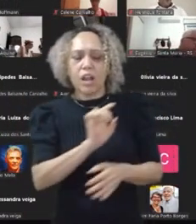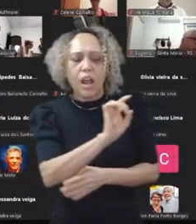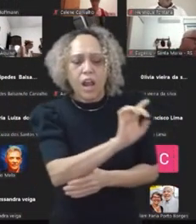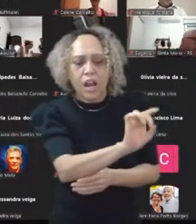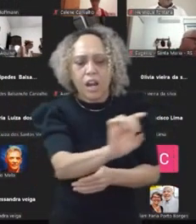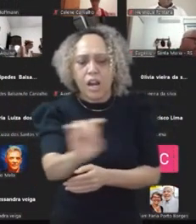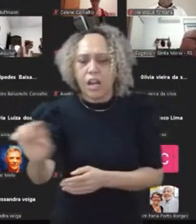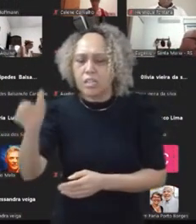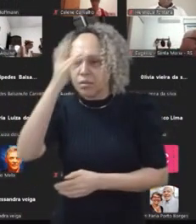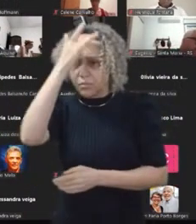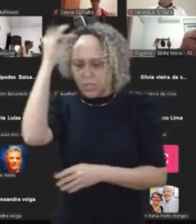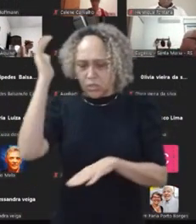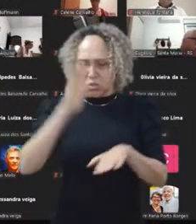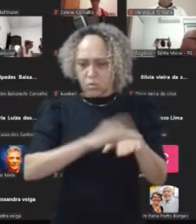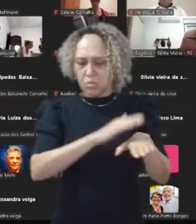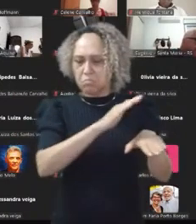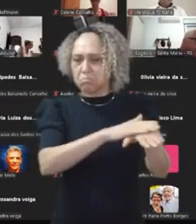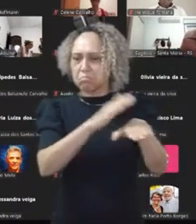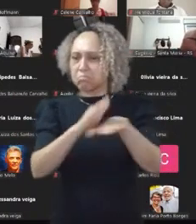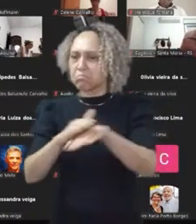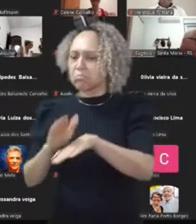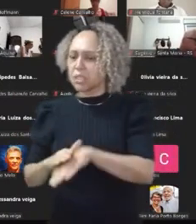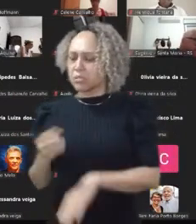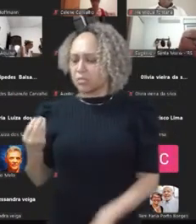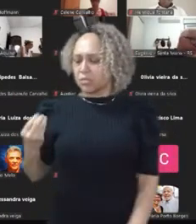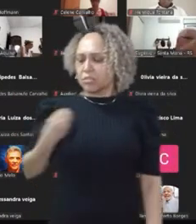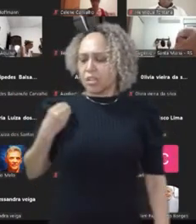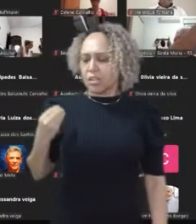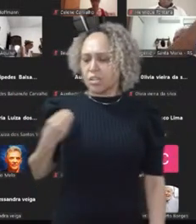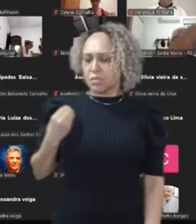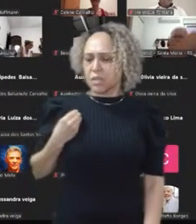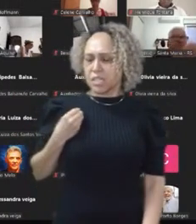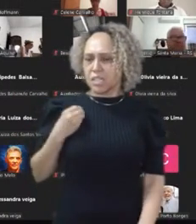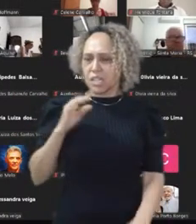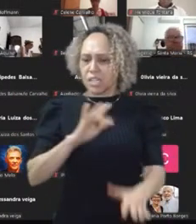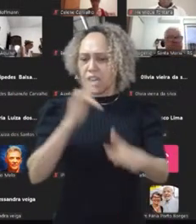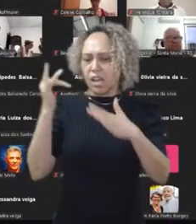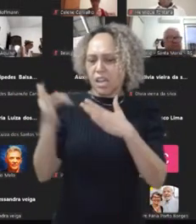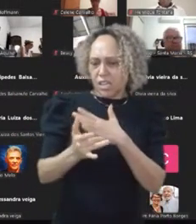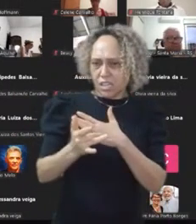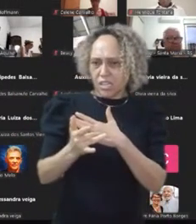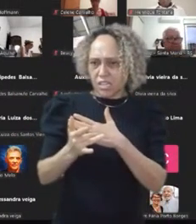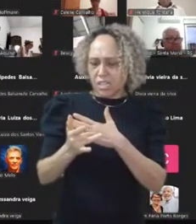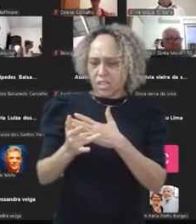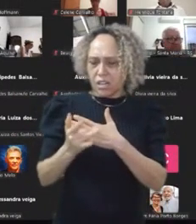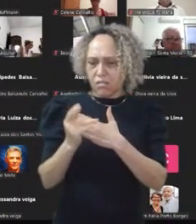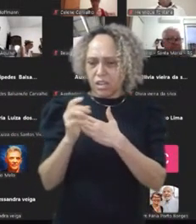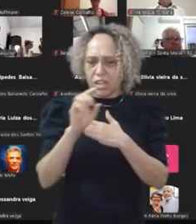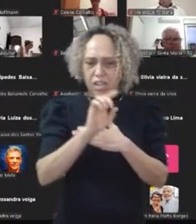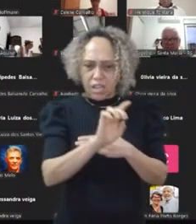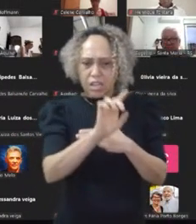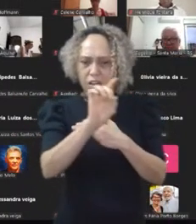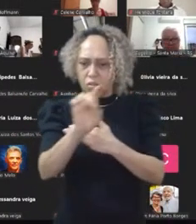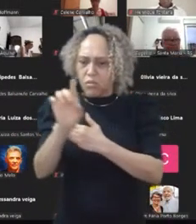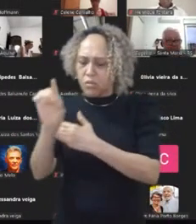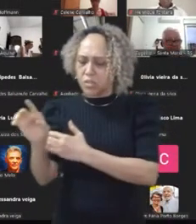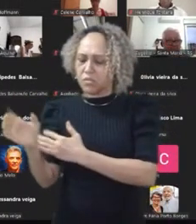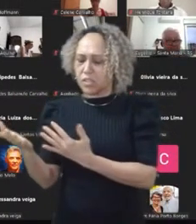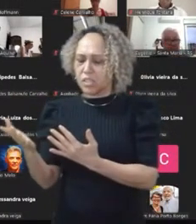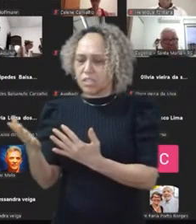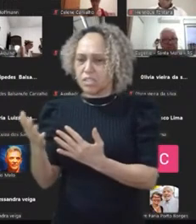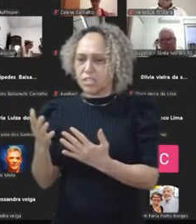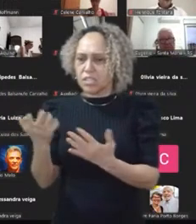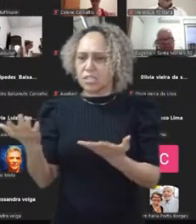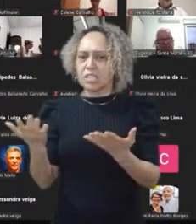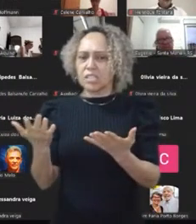sua o indivíduo tá ali presente e é esse indivíduo que tá ali disputando eh atenção e visibilidade